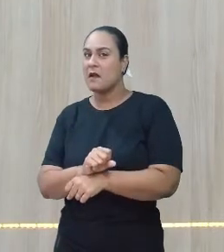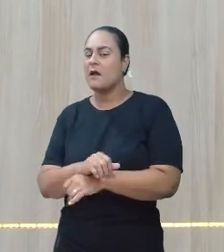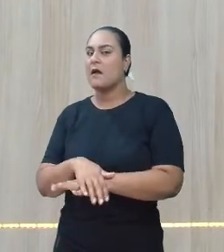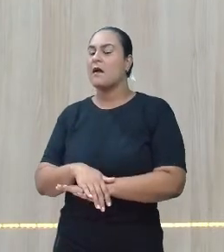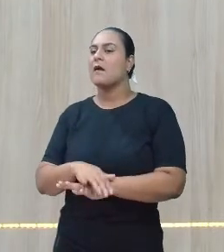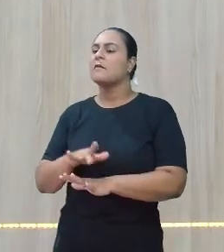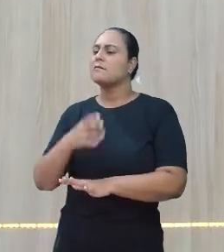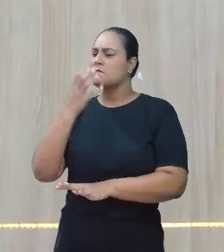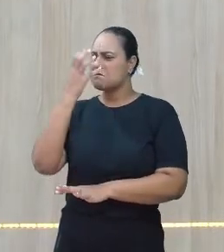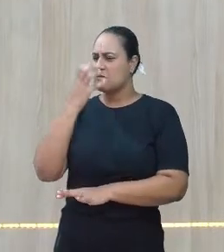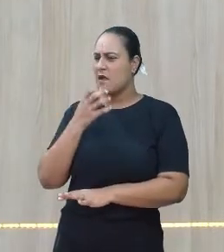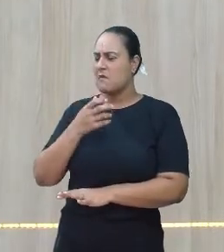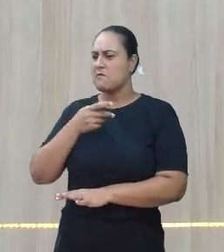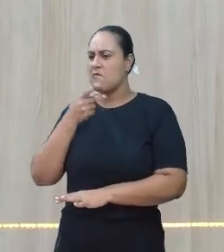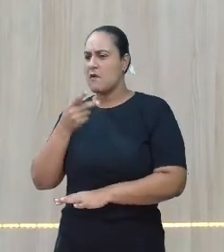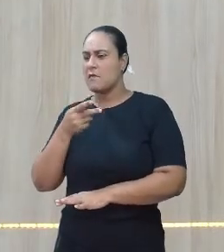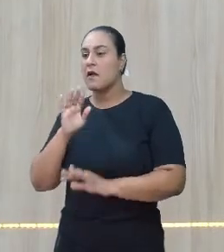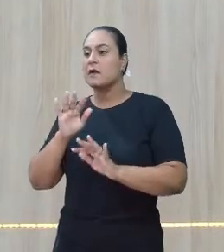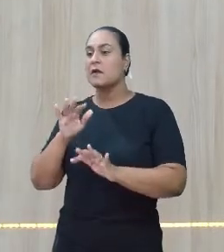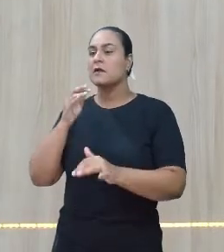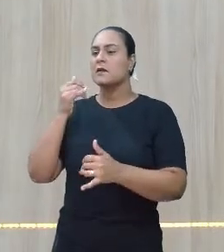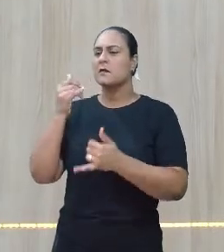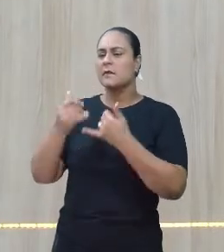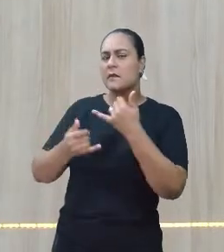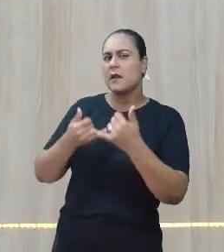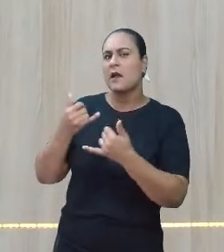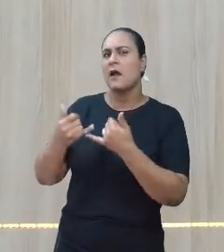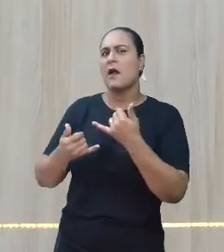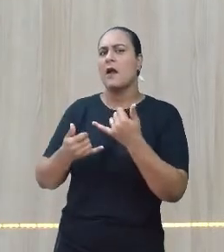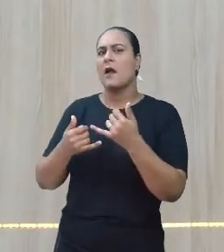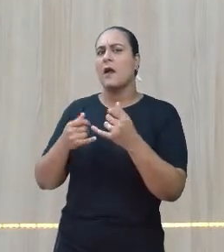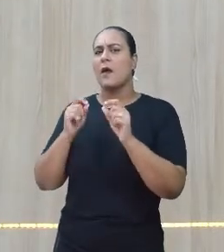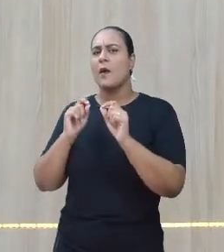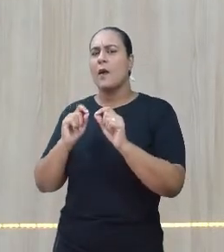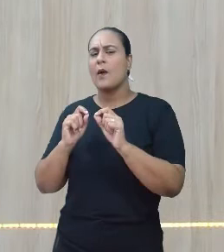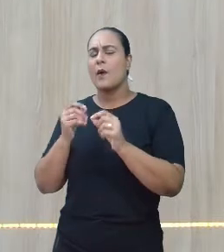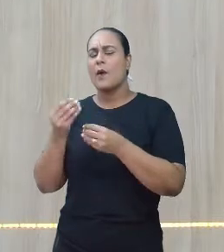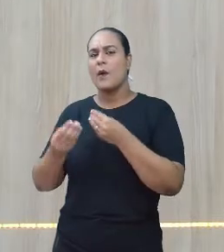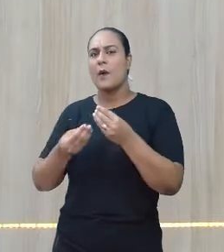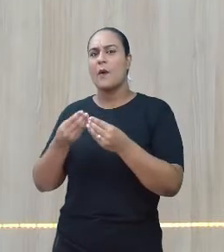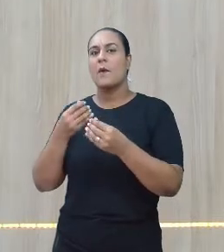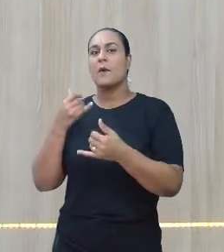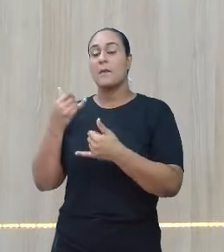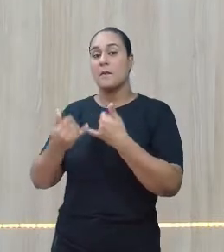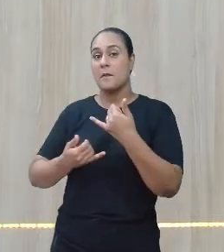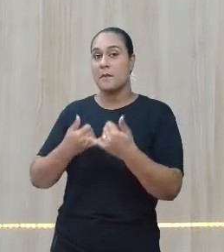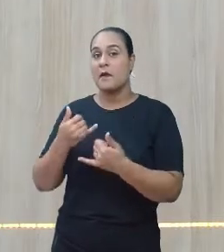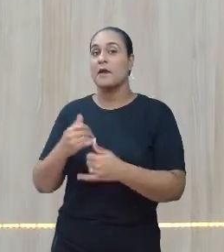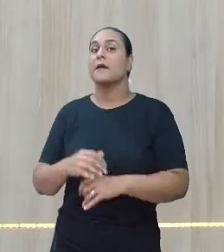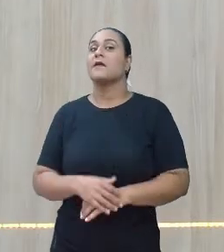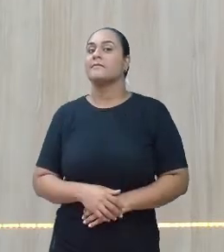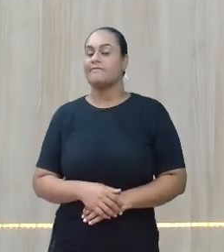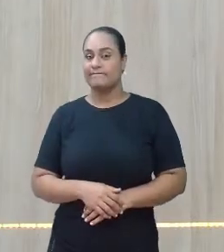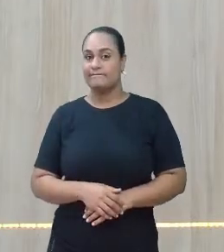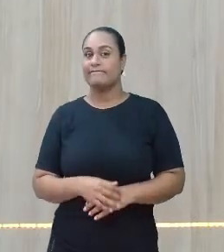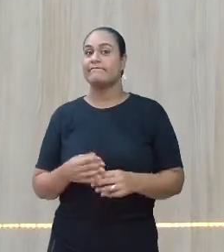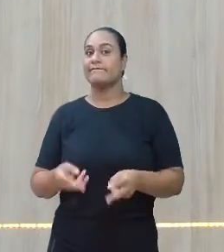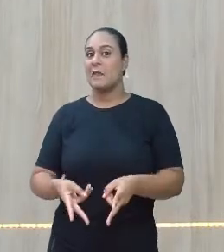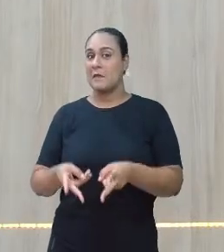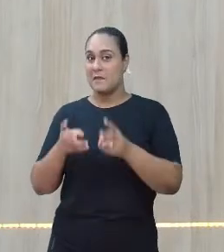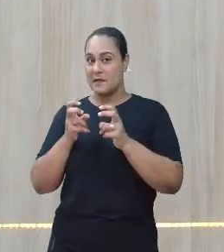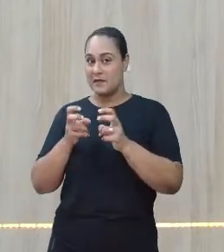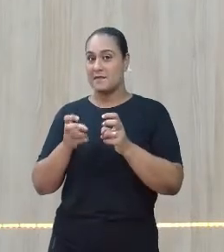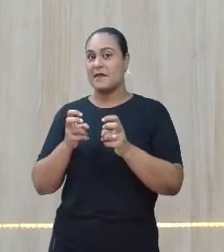falar sério com ele, a gente começa a brincar. Como vocês dizem, a tirar onda. Então é muito importante a gente ver isso aí, que